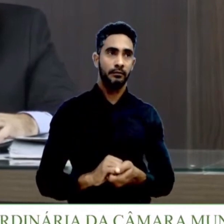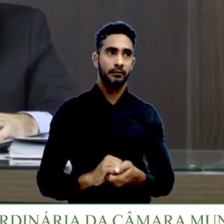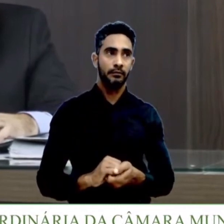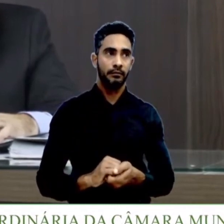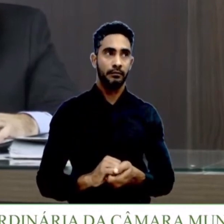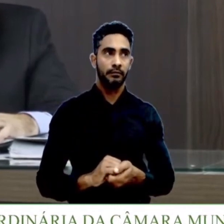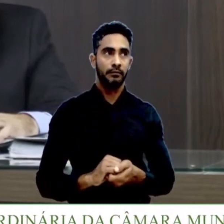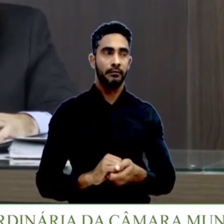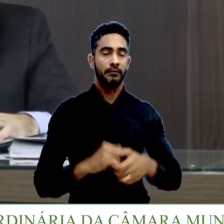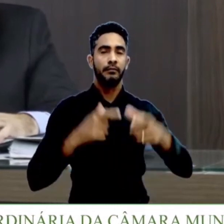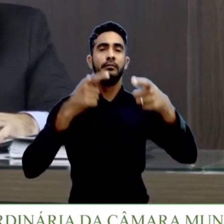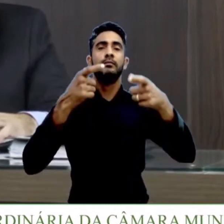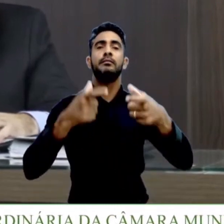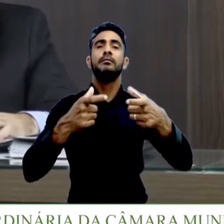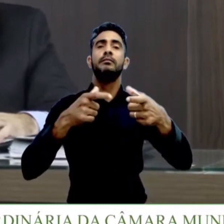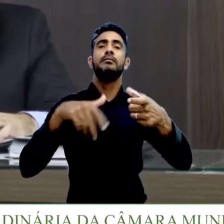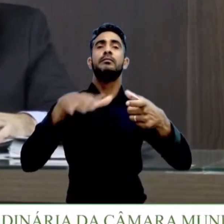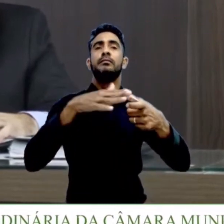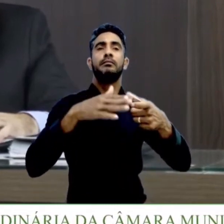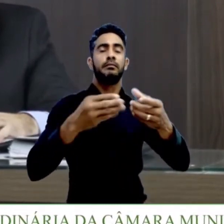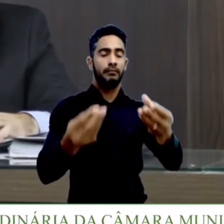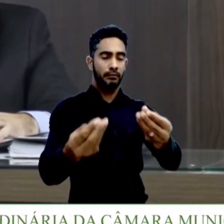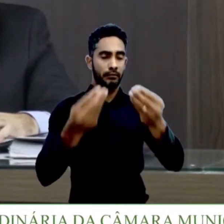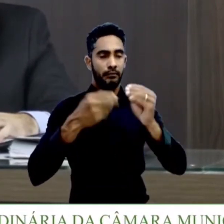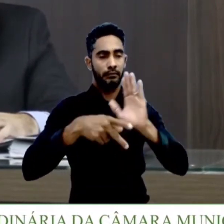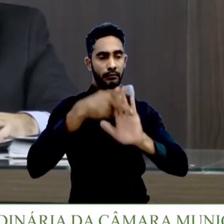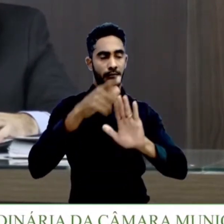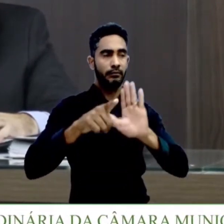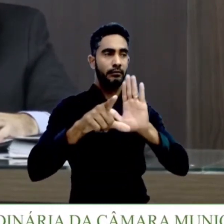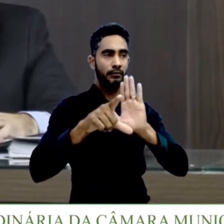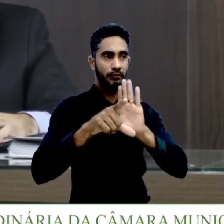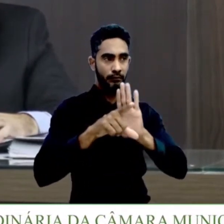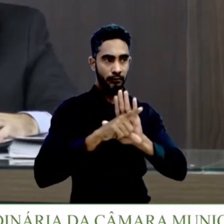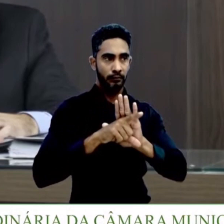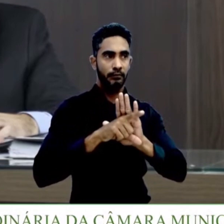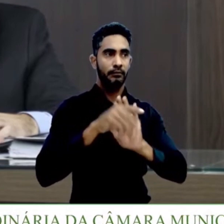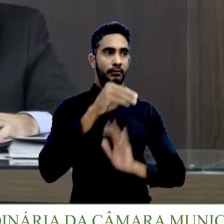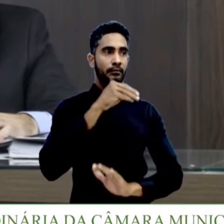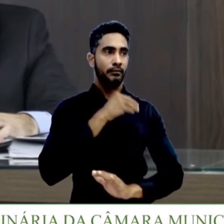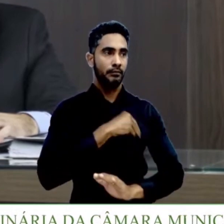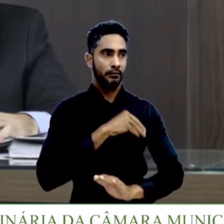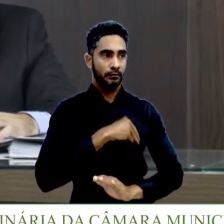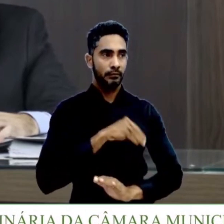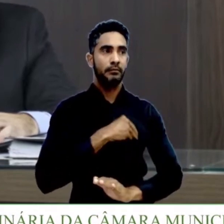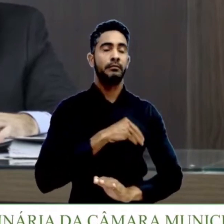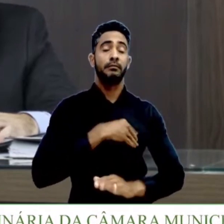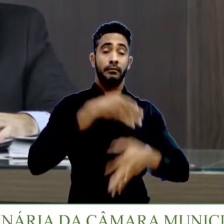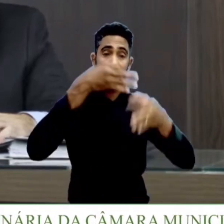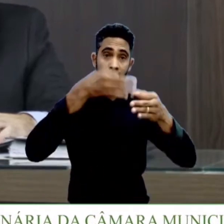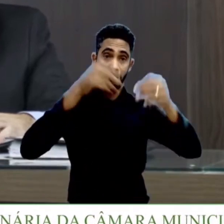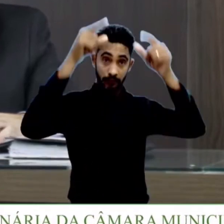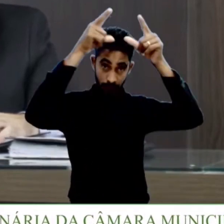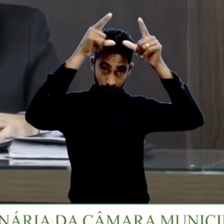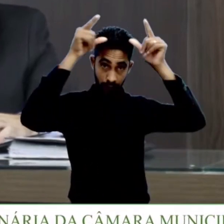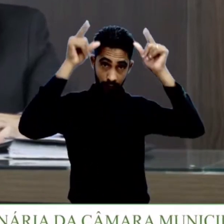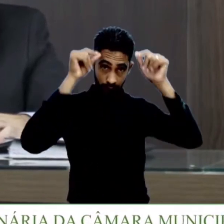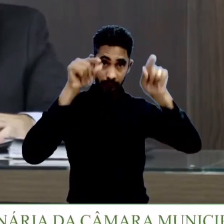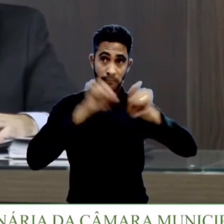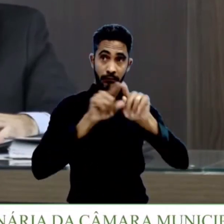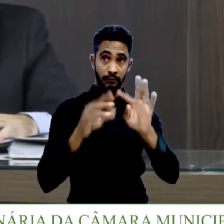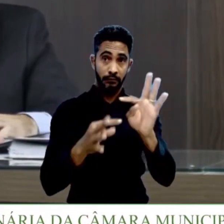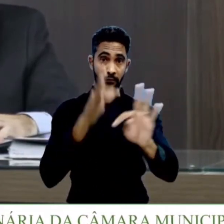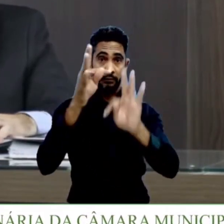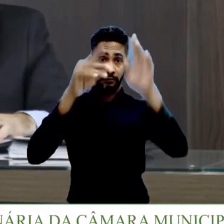determinar ao setor competente que envie o projeto de lei que define piso salarial para enfermeiros, técnicos de enfermagem